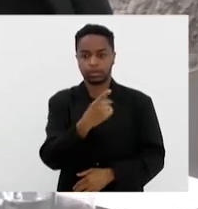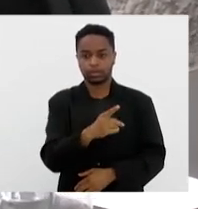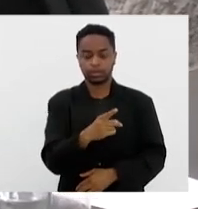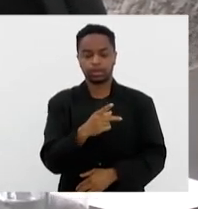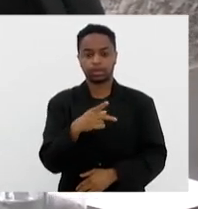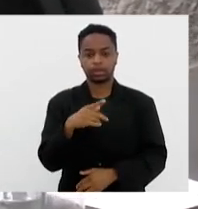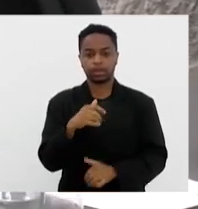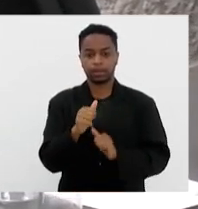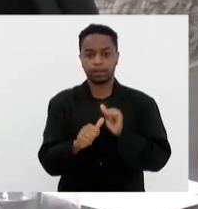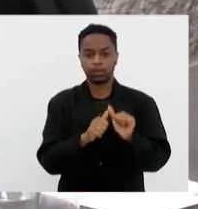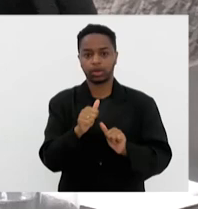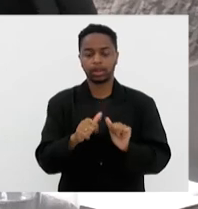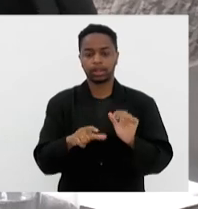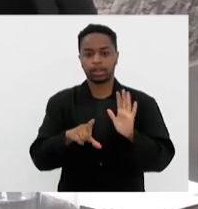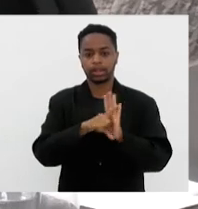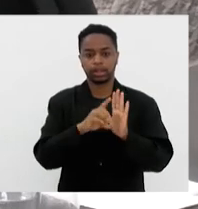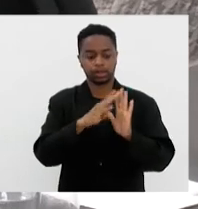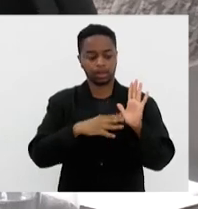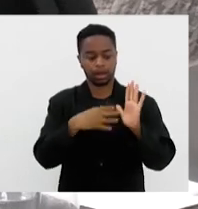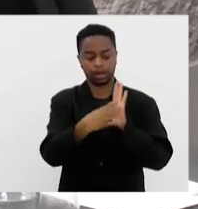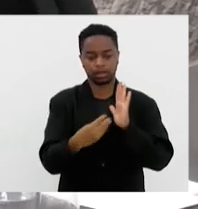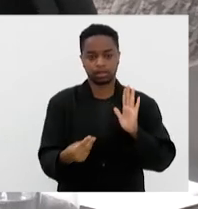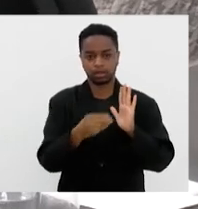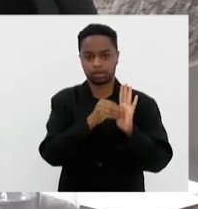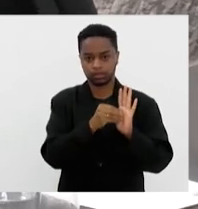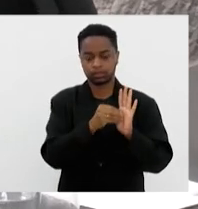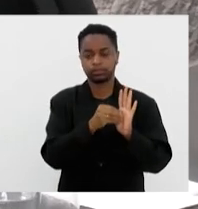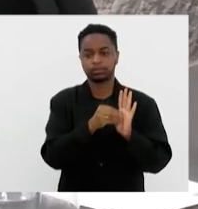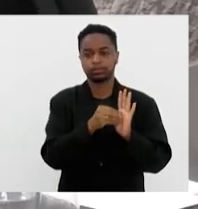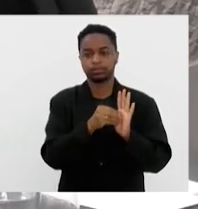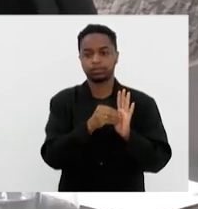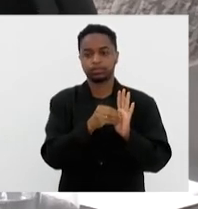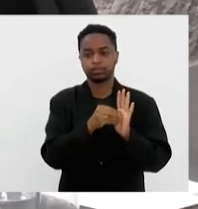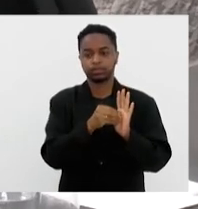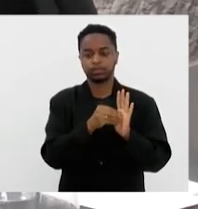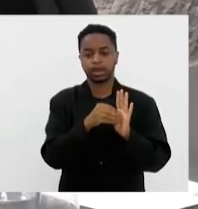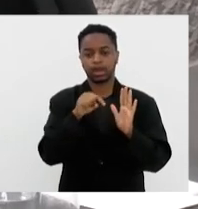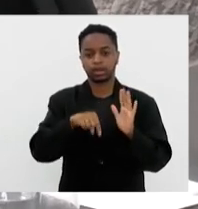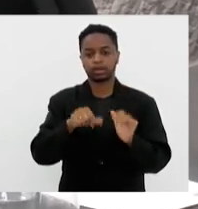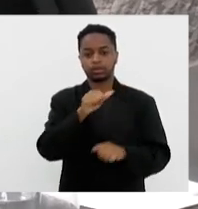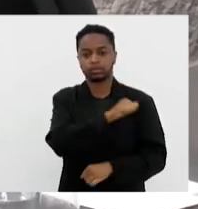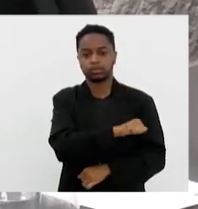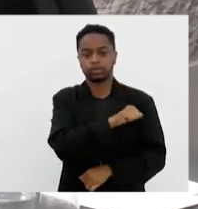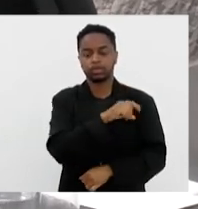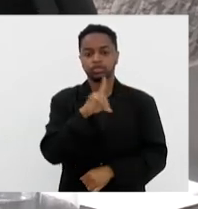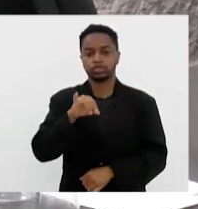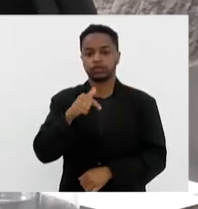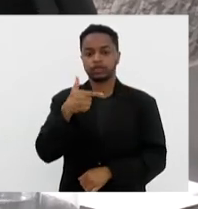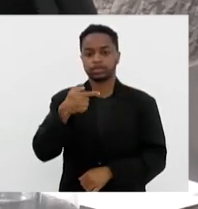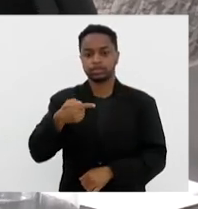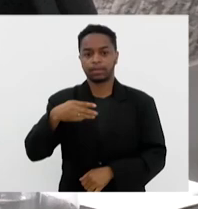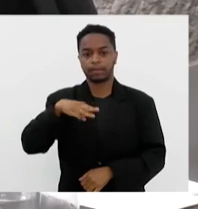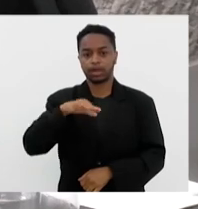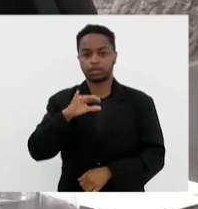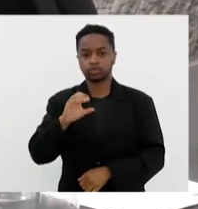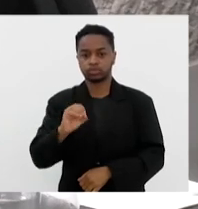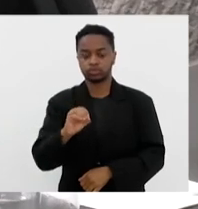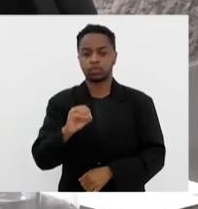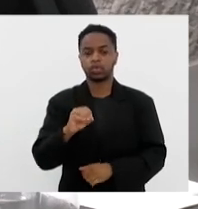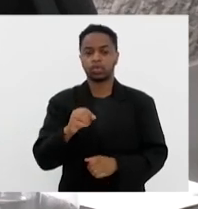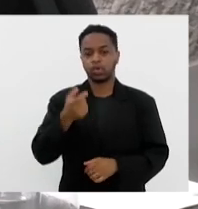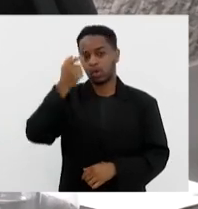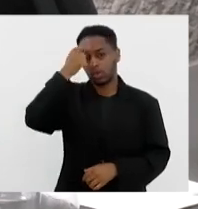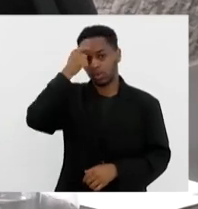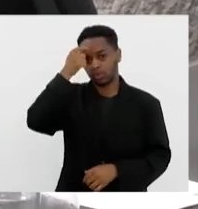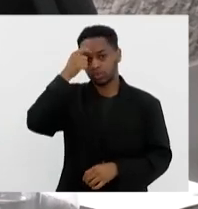Lei 5.645, de 6 de janeiro de 2010, instituindo no âmbito do Estado do Rio de Janeiro, o dia 27 de março, como Dia Estadual de Conscientização